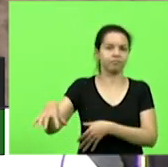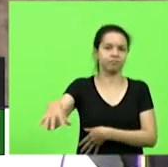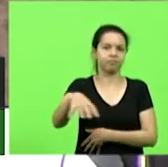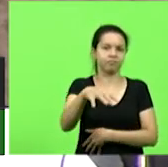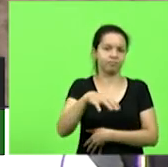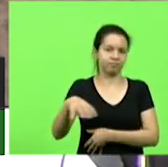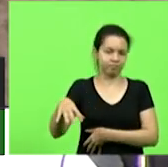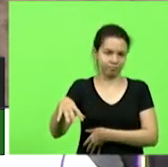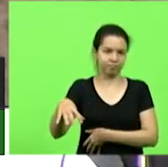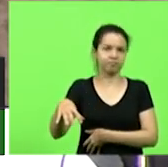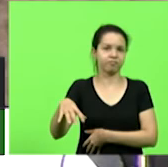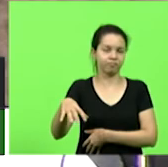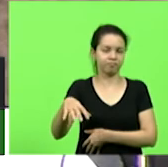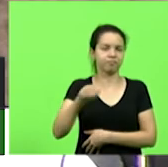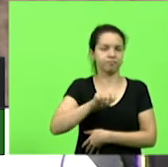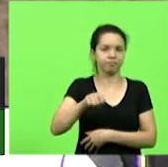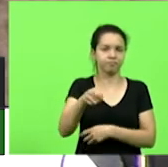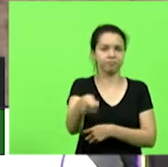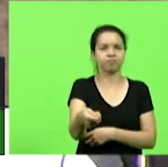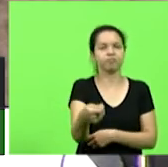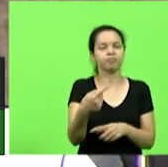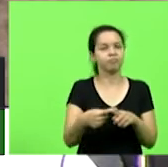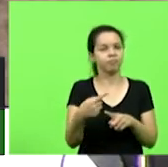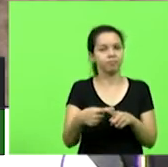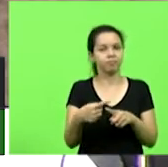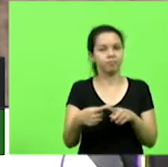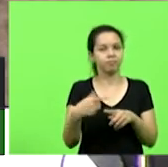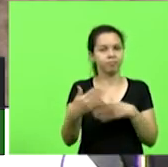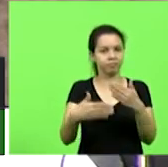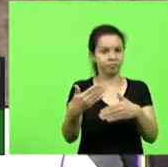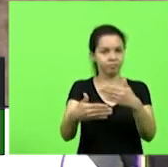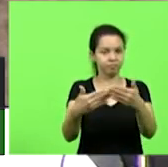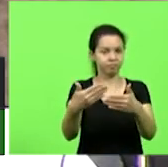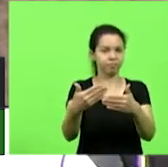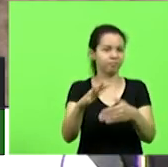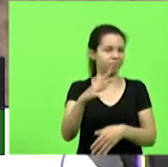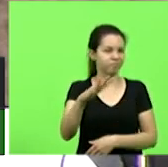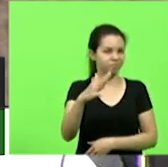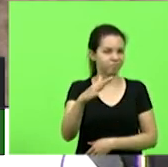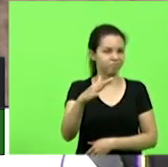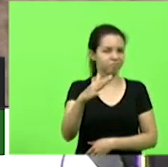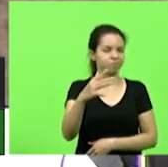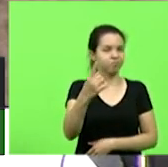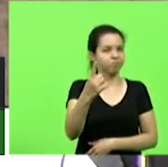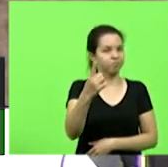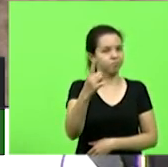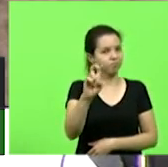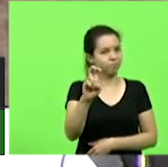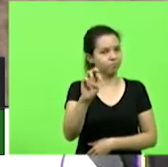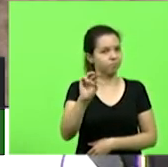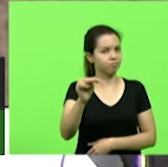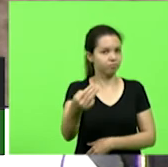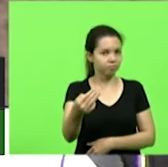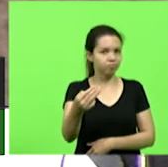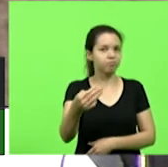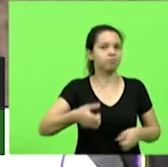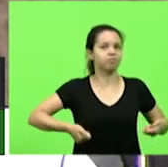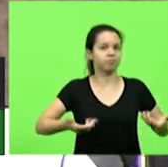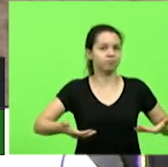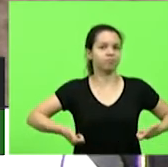procuradoria, o que impacta num valor de quase 15 milhões ao ano para os cofres